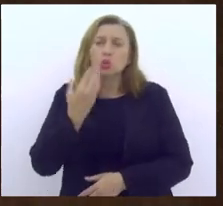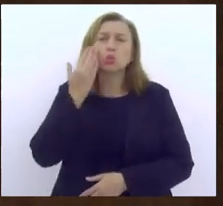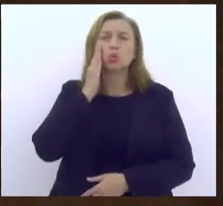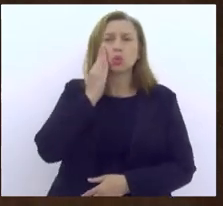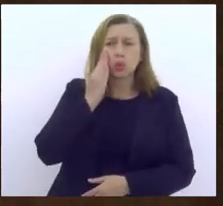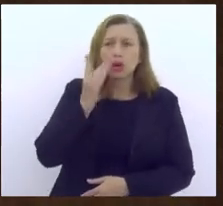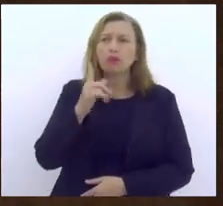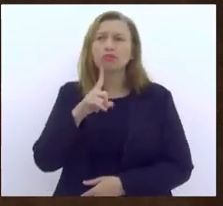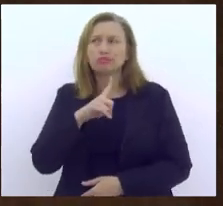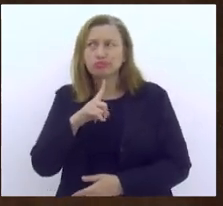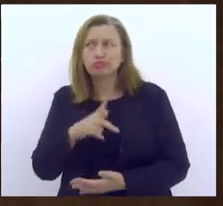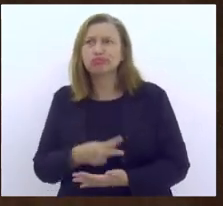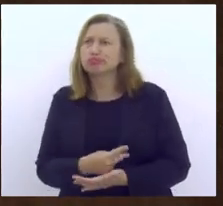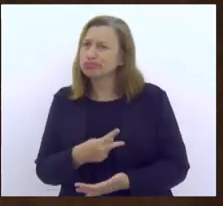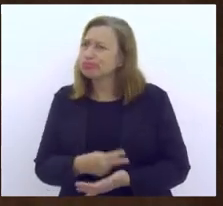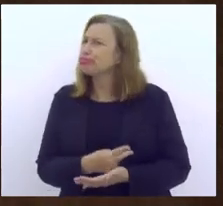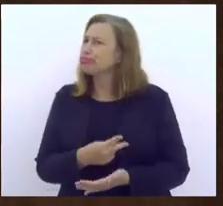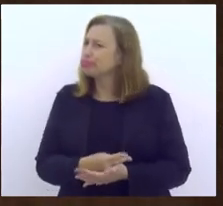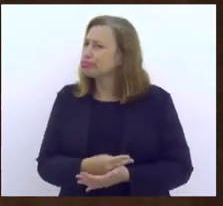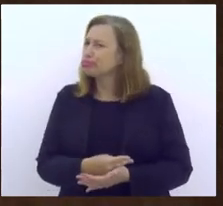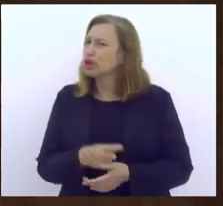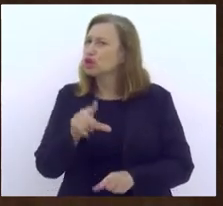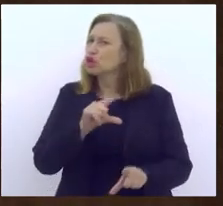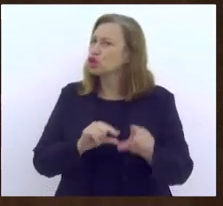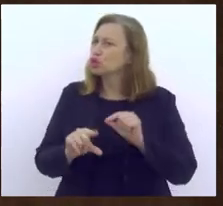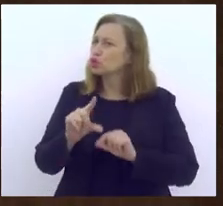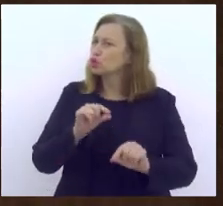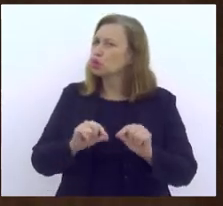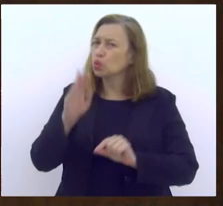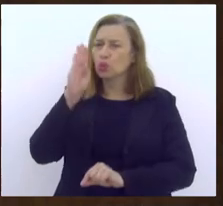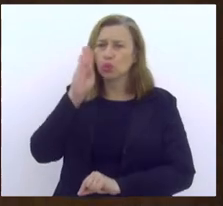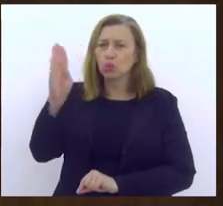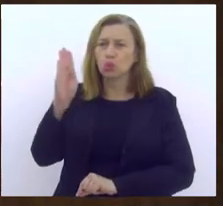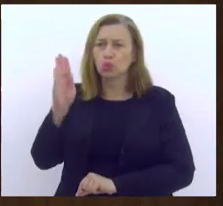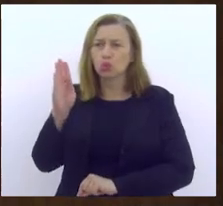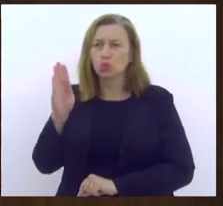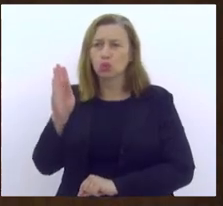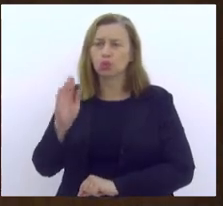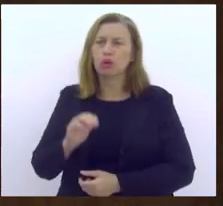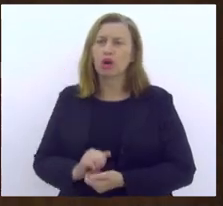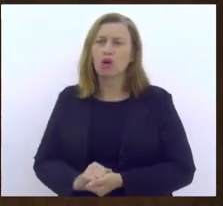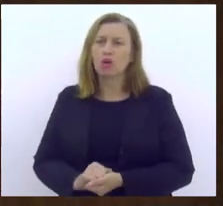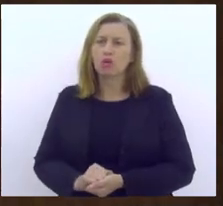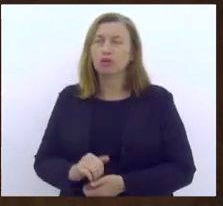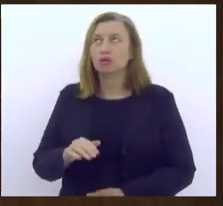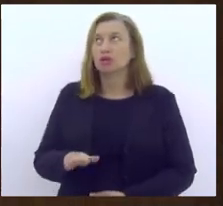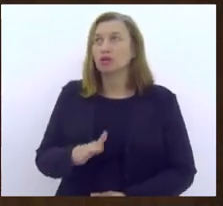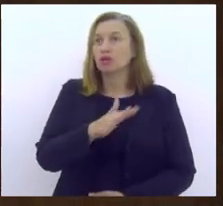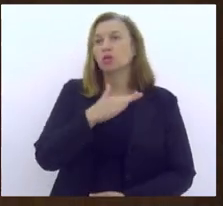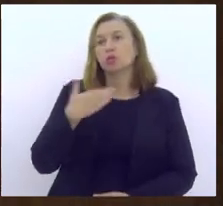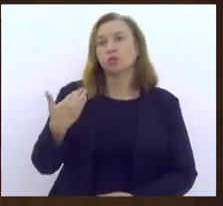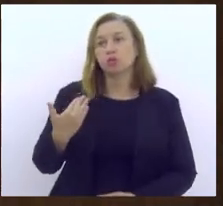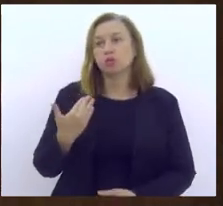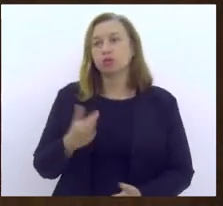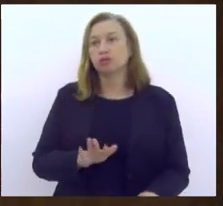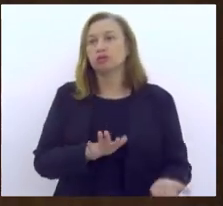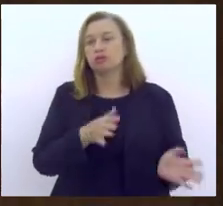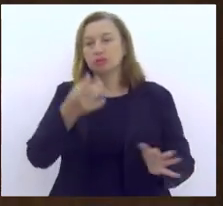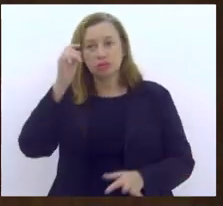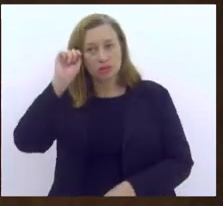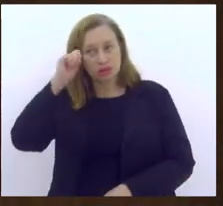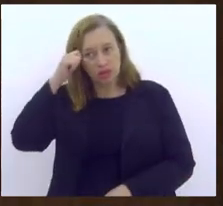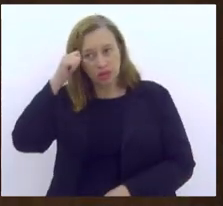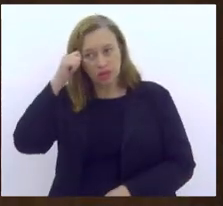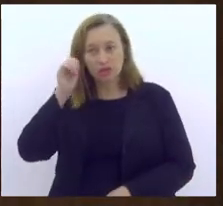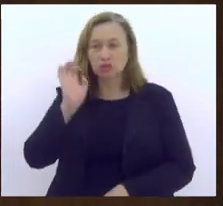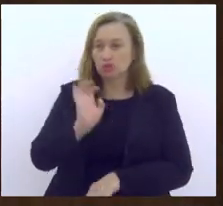entendimento, tem errado muito a eleger como alvo prioritário corpos negros chacinados nas favelas do estado do Rio de